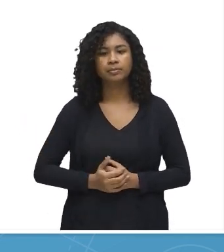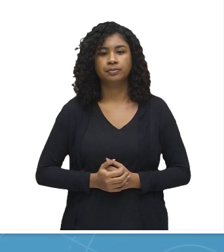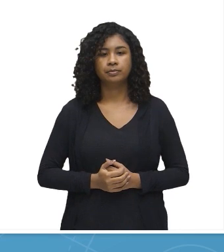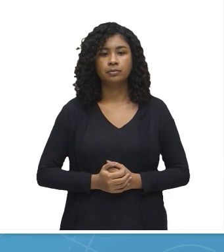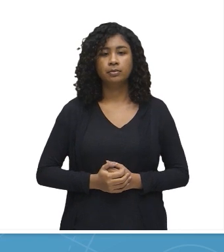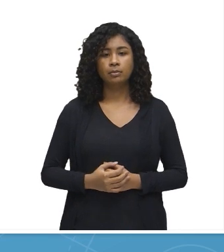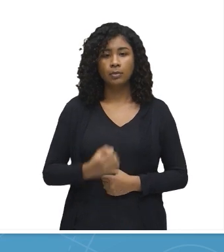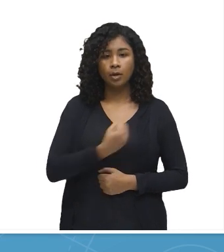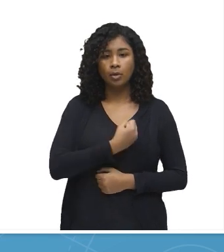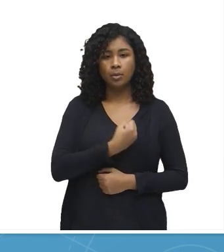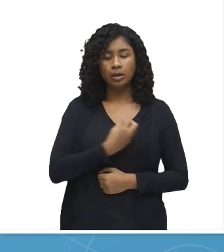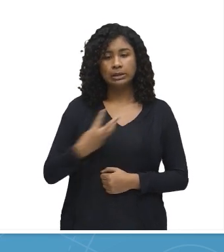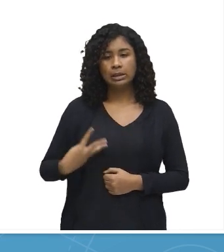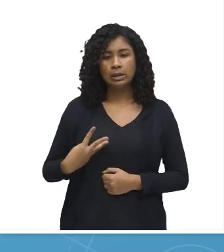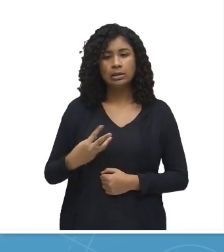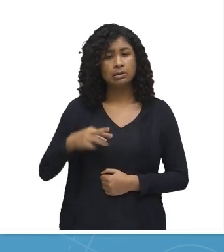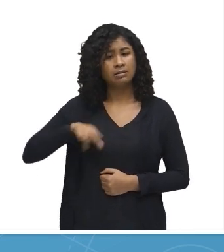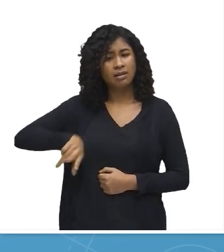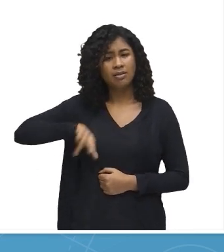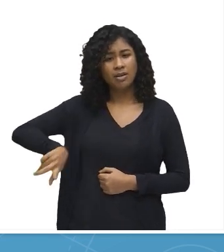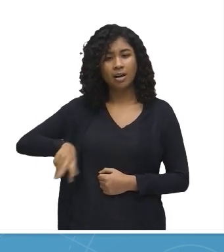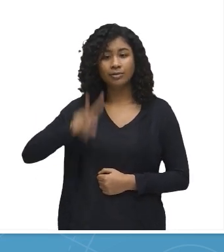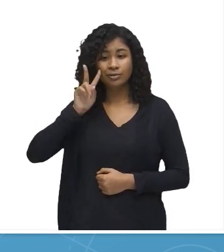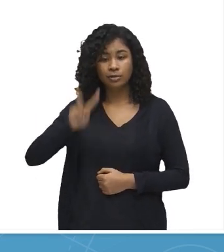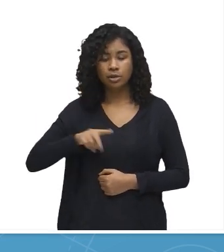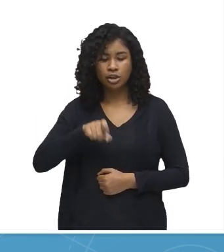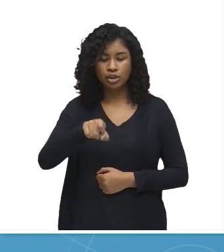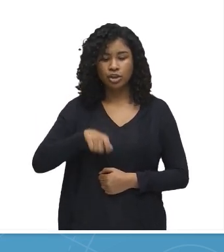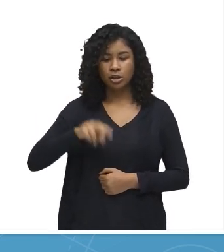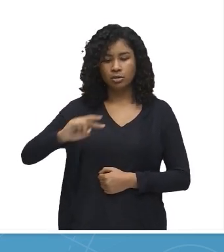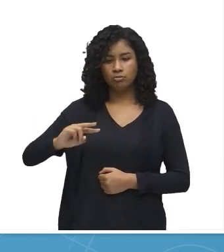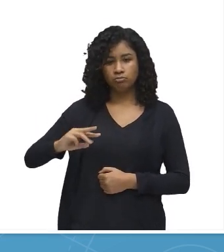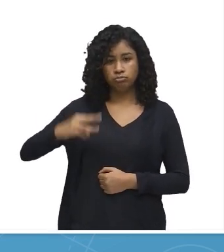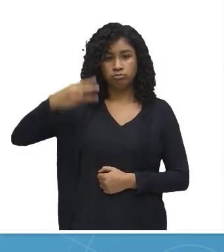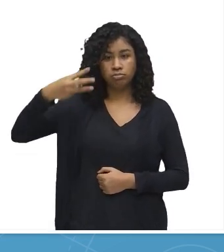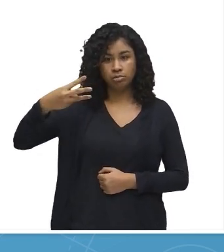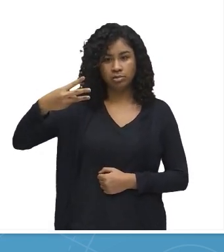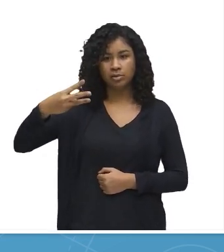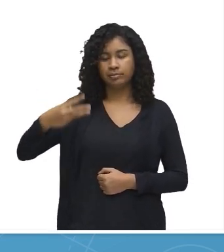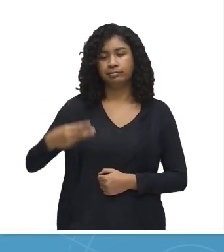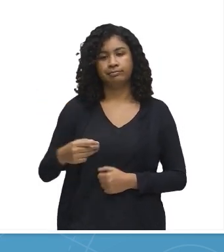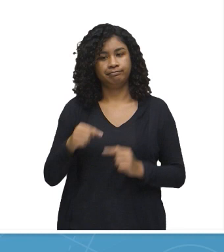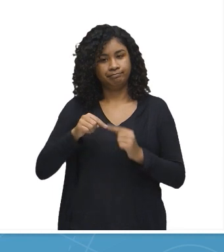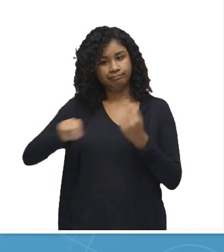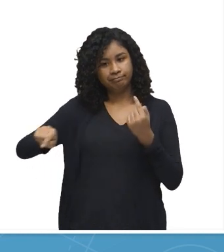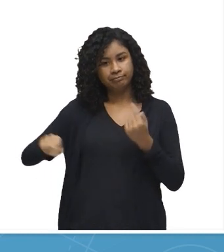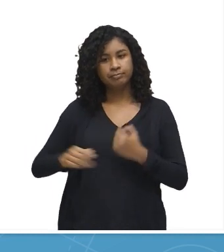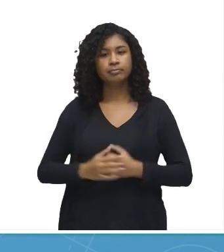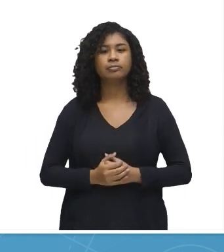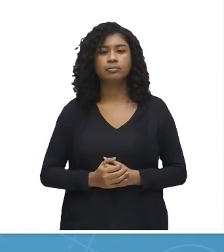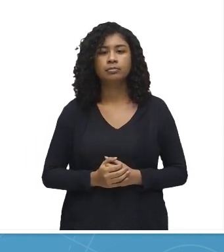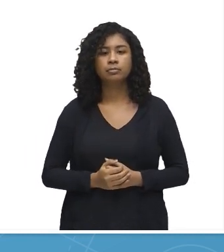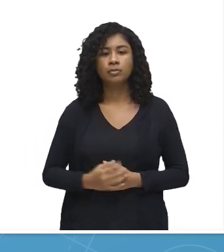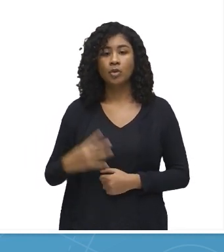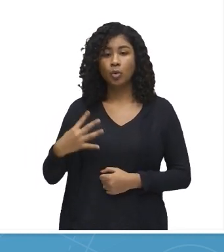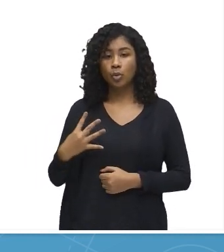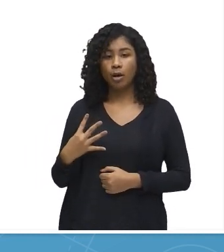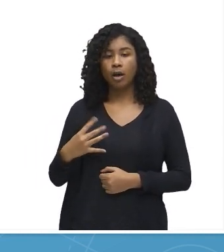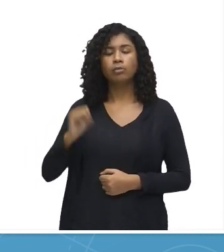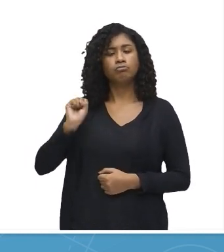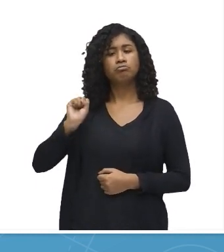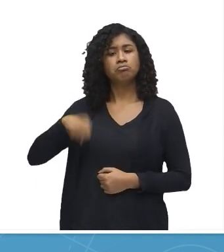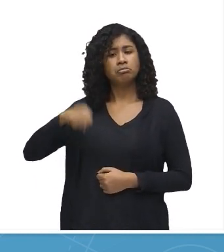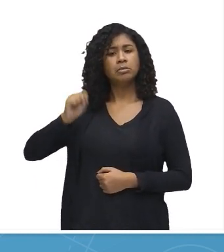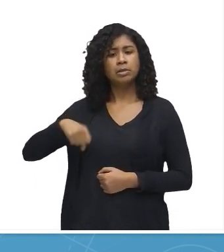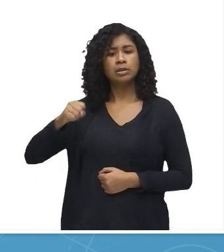porque vejam, o expoente aqui é 3. Então não é equação do segundo grau. Essa 4, ela é uma equação do segundo